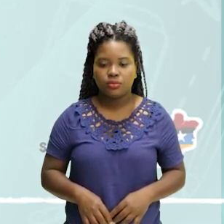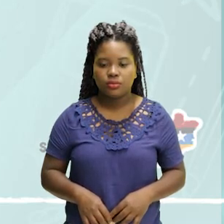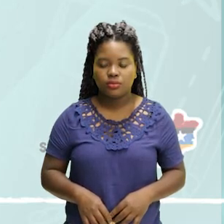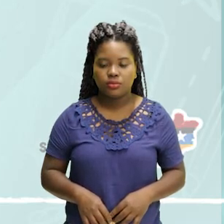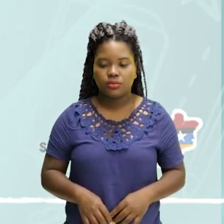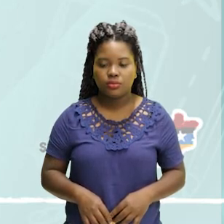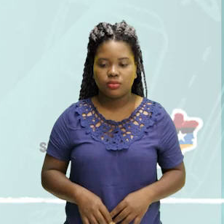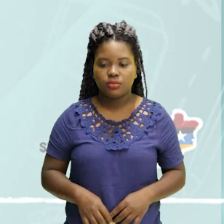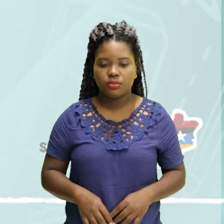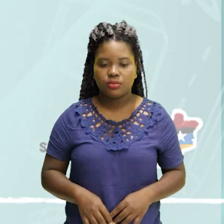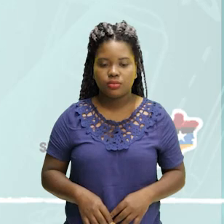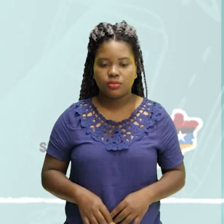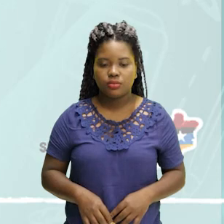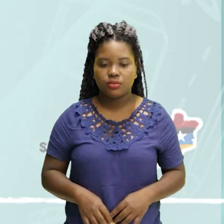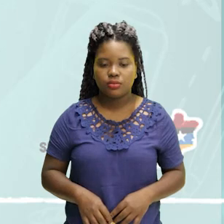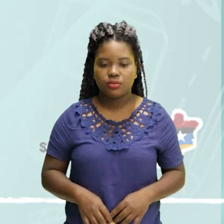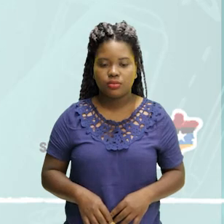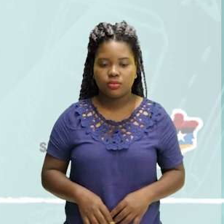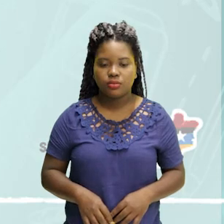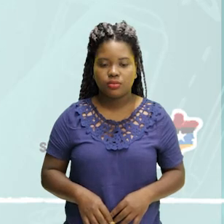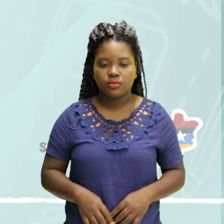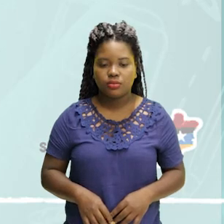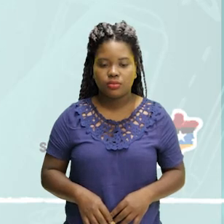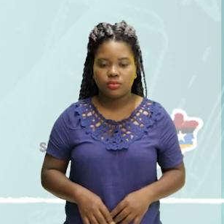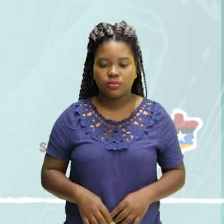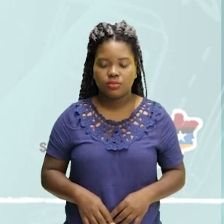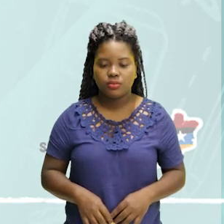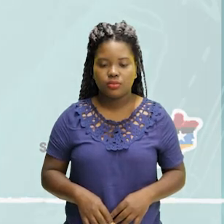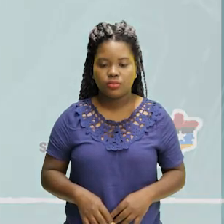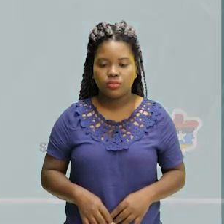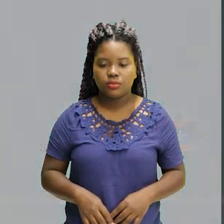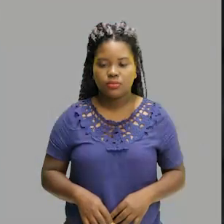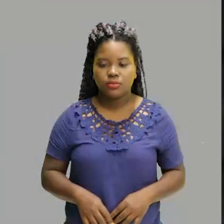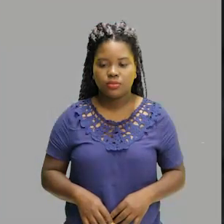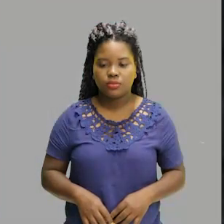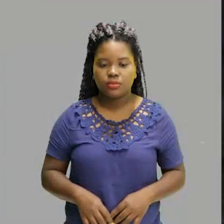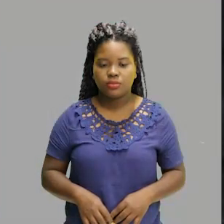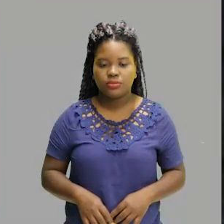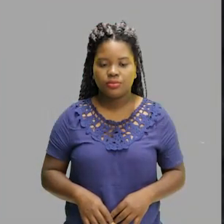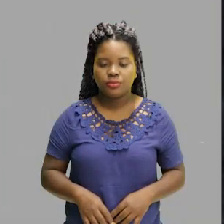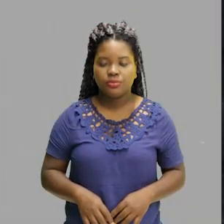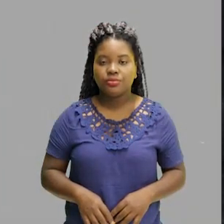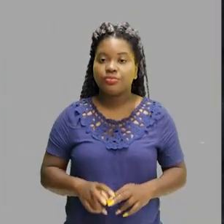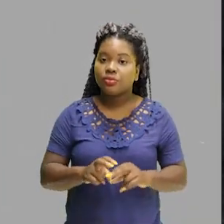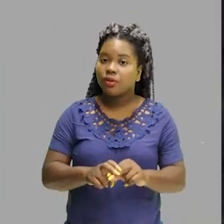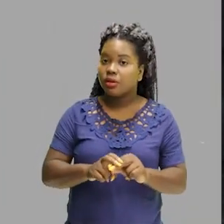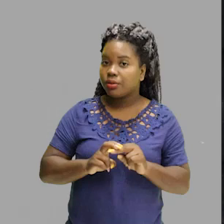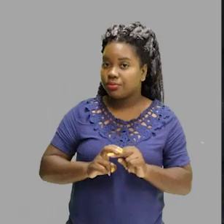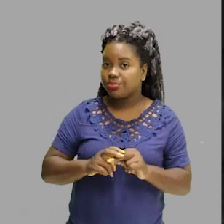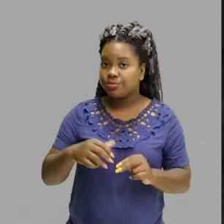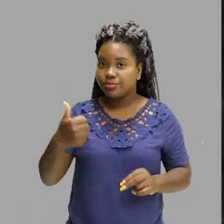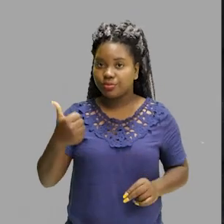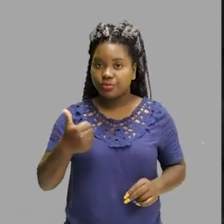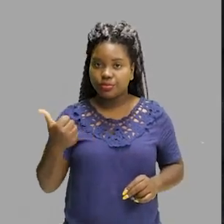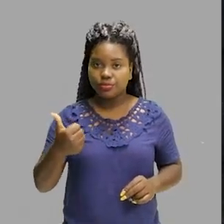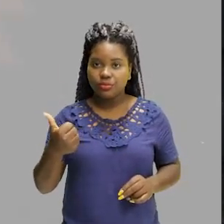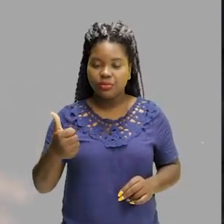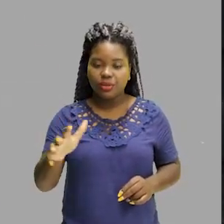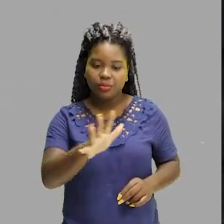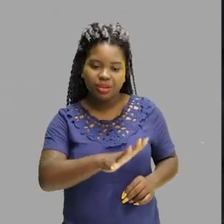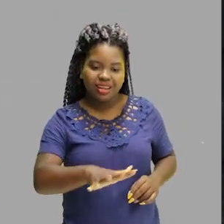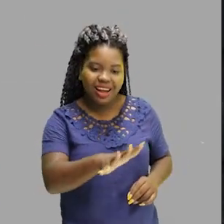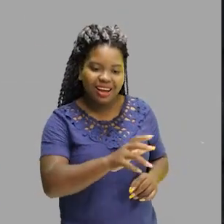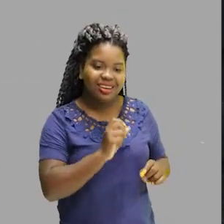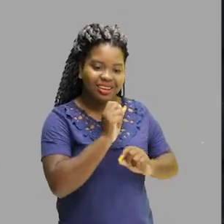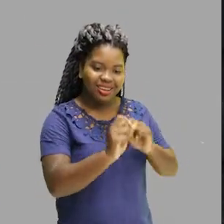elaboradas, exigem mais espaço e passam para a praça em frente à igreja. Então, o primeiro cenário é a